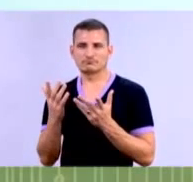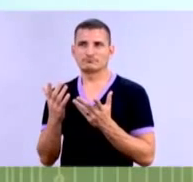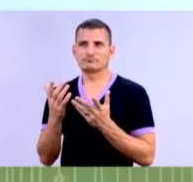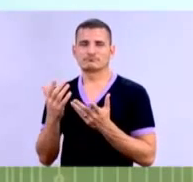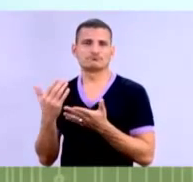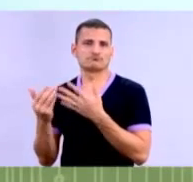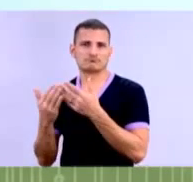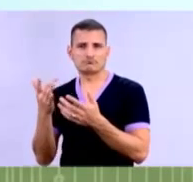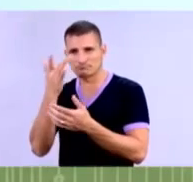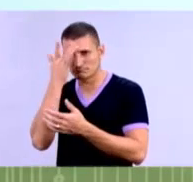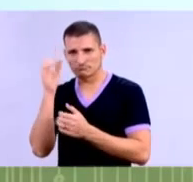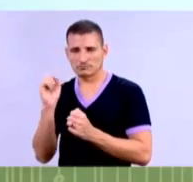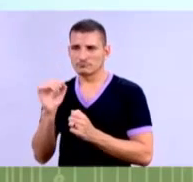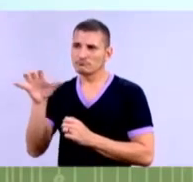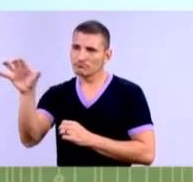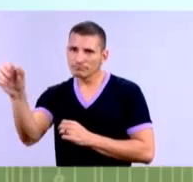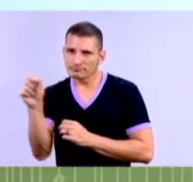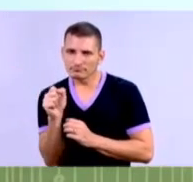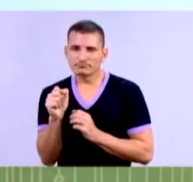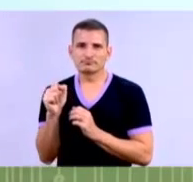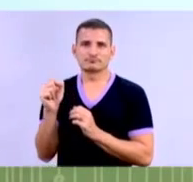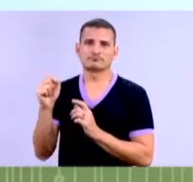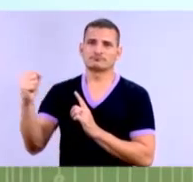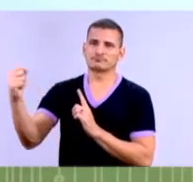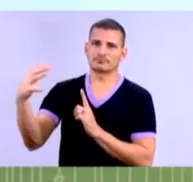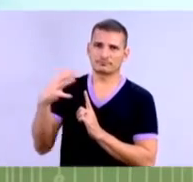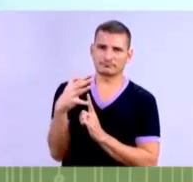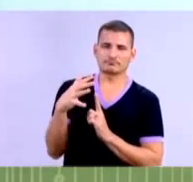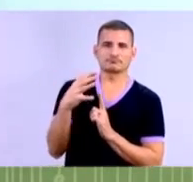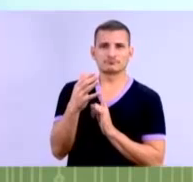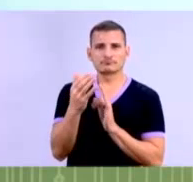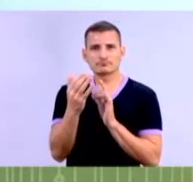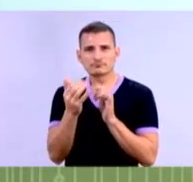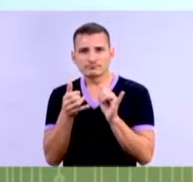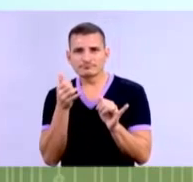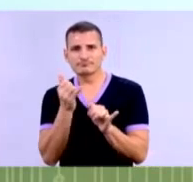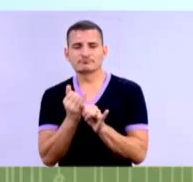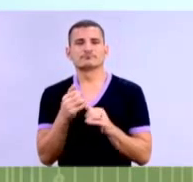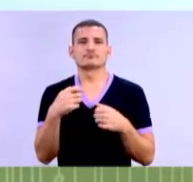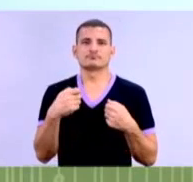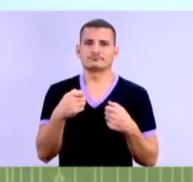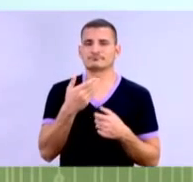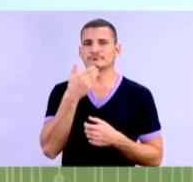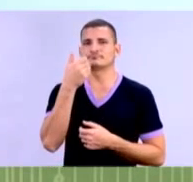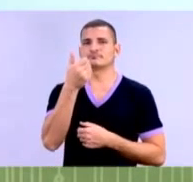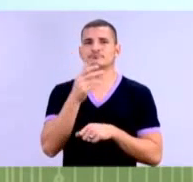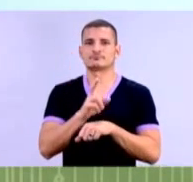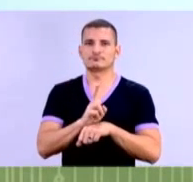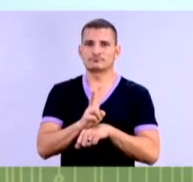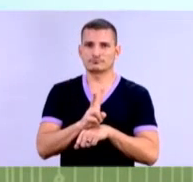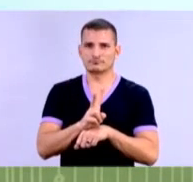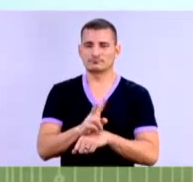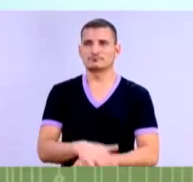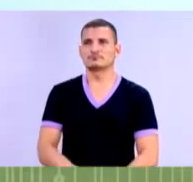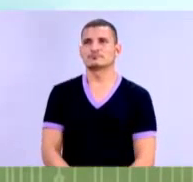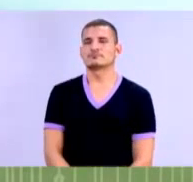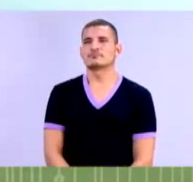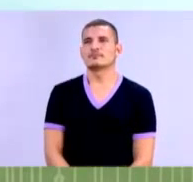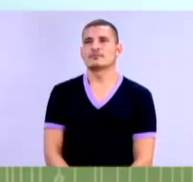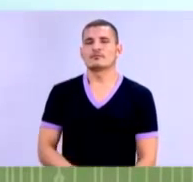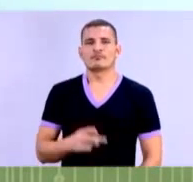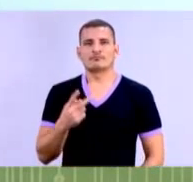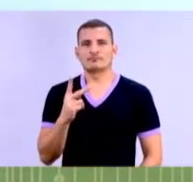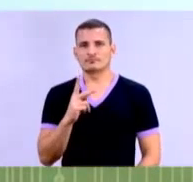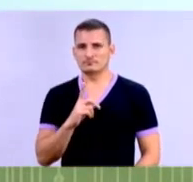um poderia pegar o sinal e acessar a internet, correto? Então, precisa melhorar a segurança para que você tenha